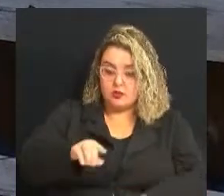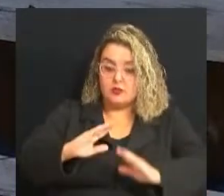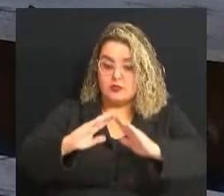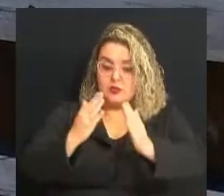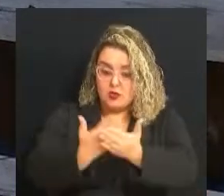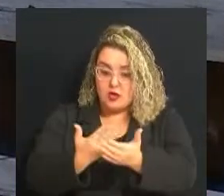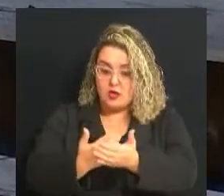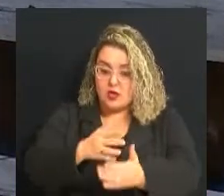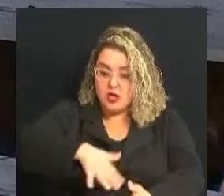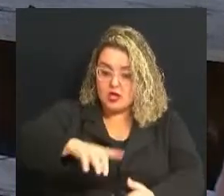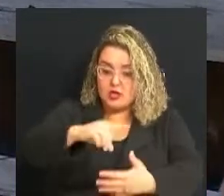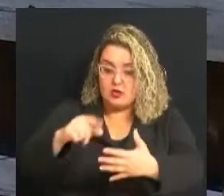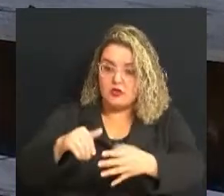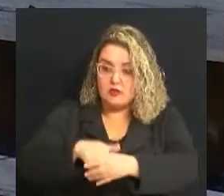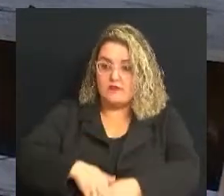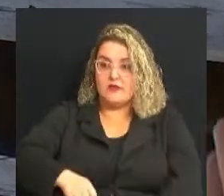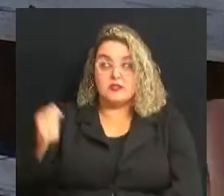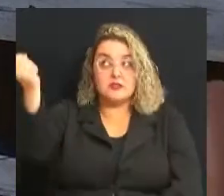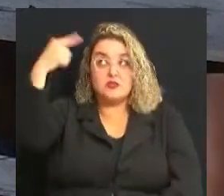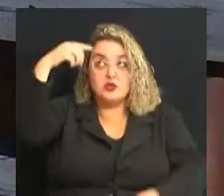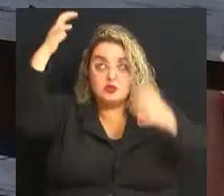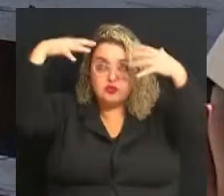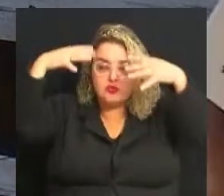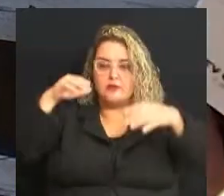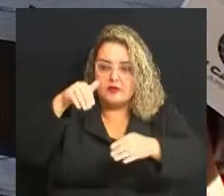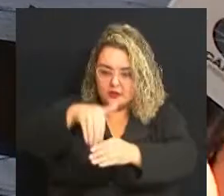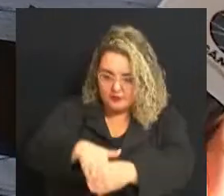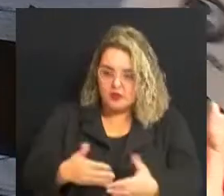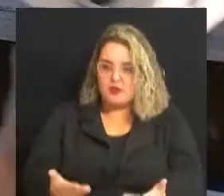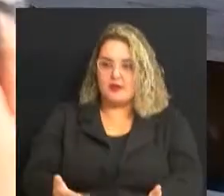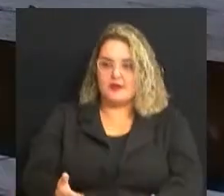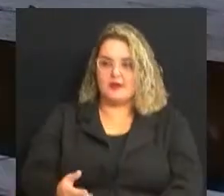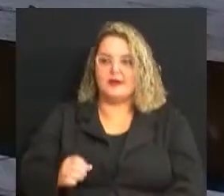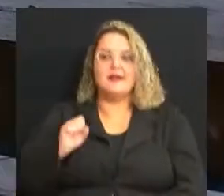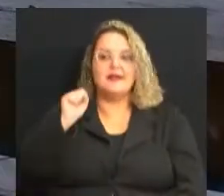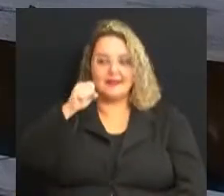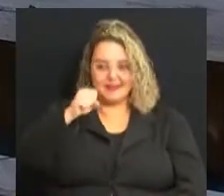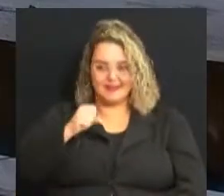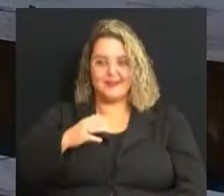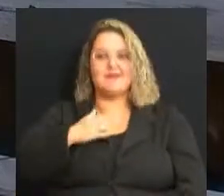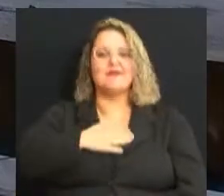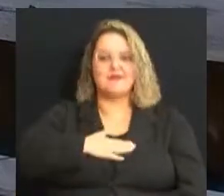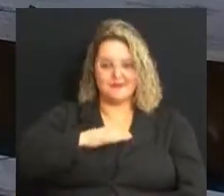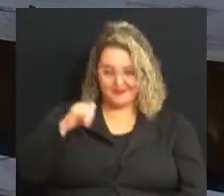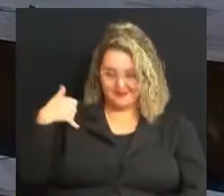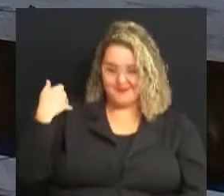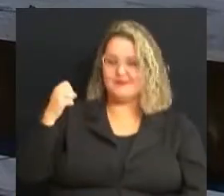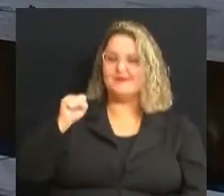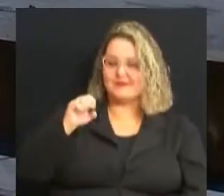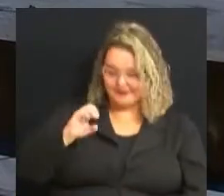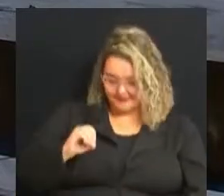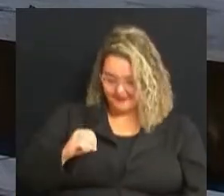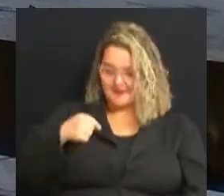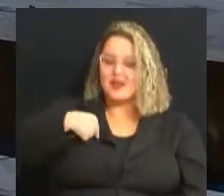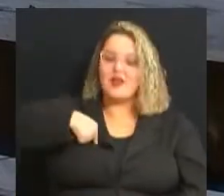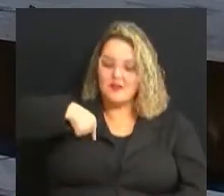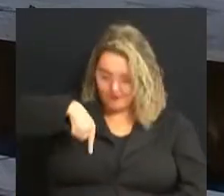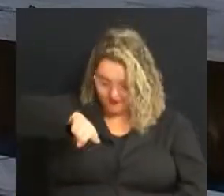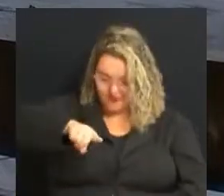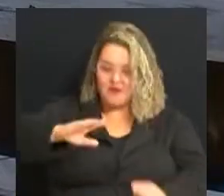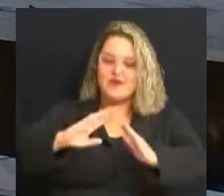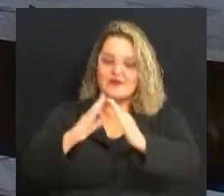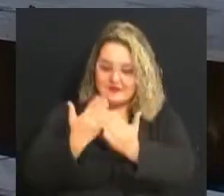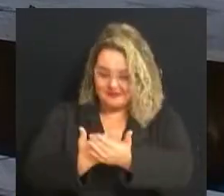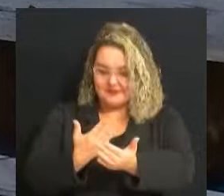para o seu colégio eleitoral faça chuva ou faça sol vai deixar o seu voto lá é comer os 80 anos eu